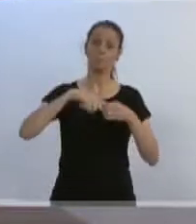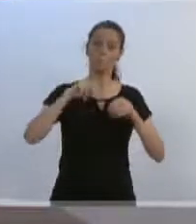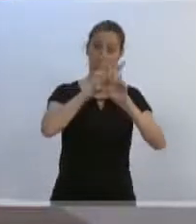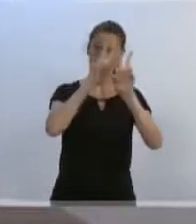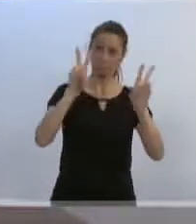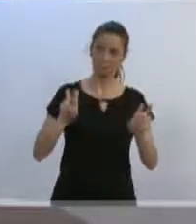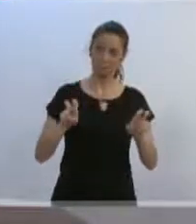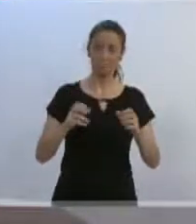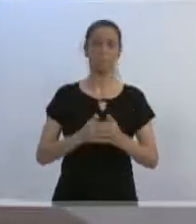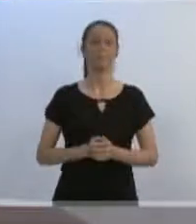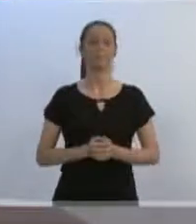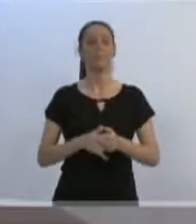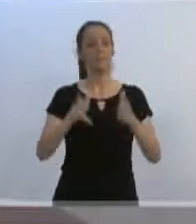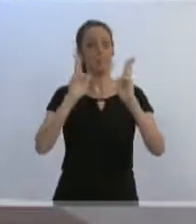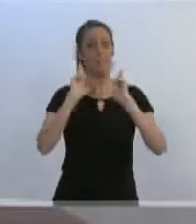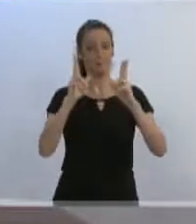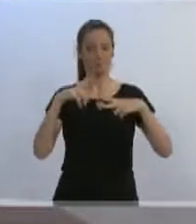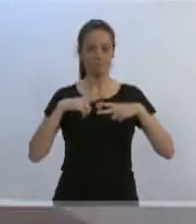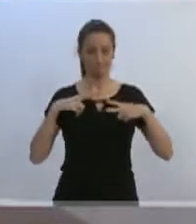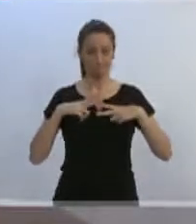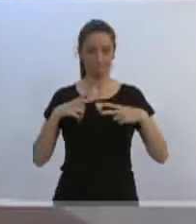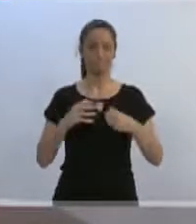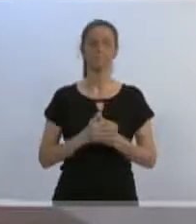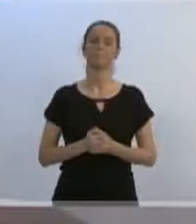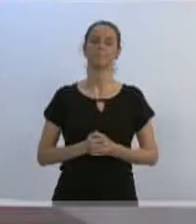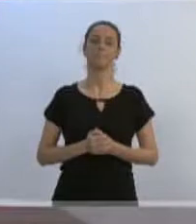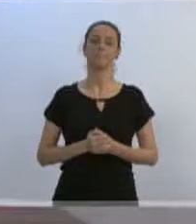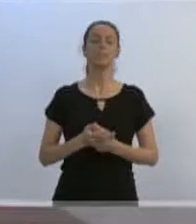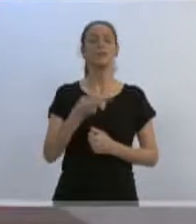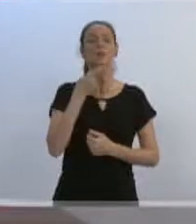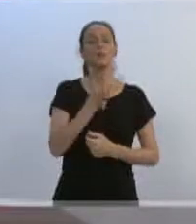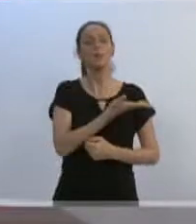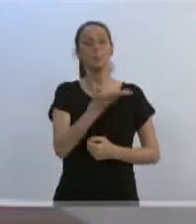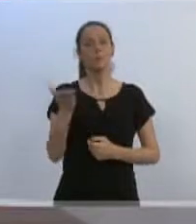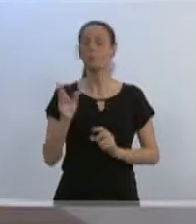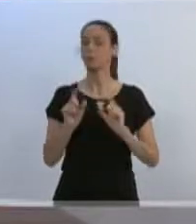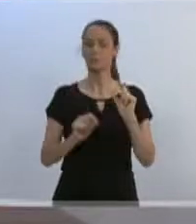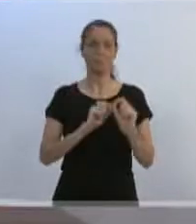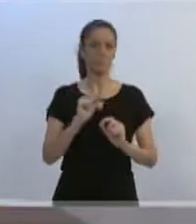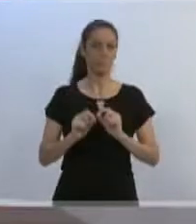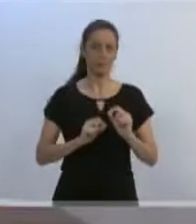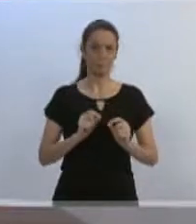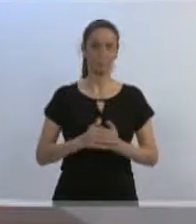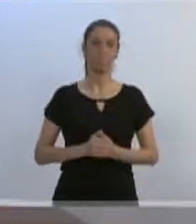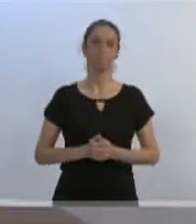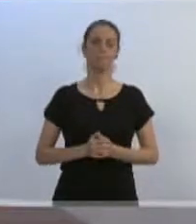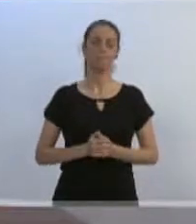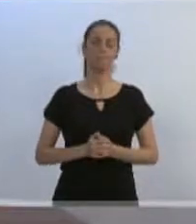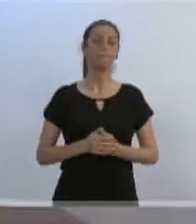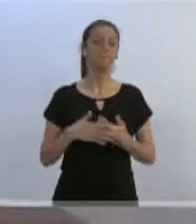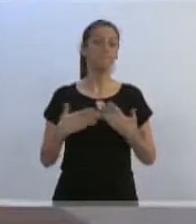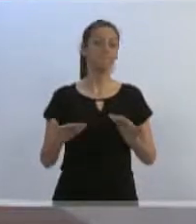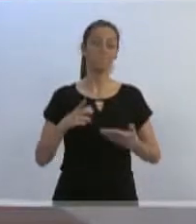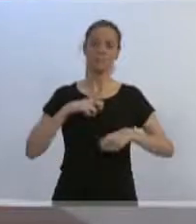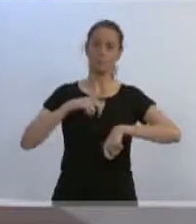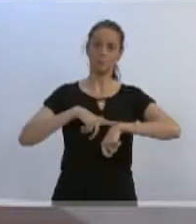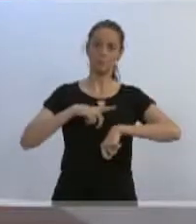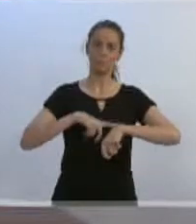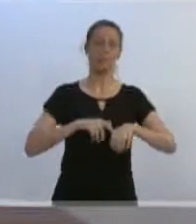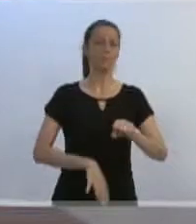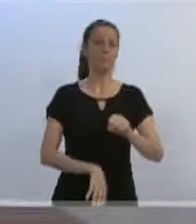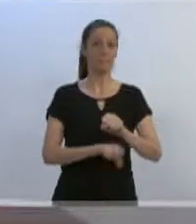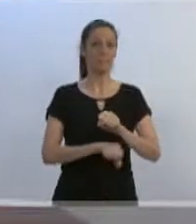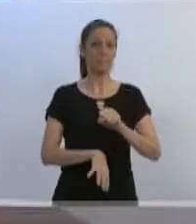das vans voltando ao assunto das ruas eu quero dizer pra vocês que num determinado momento a cetesb